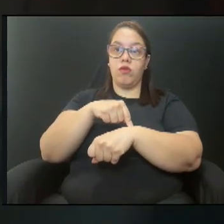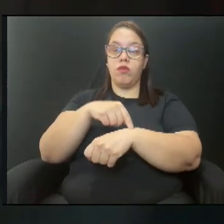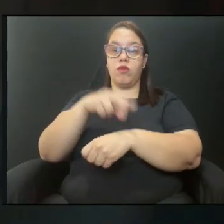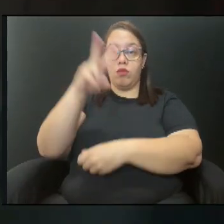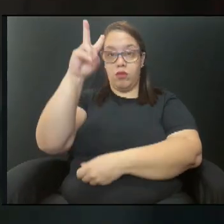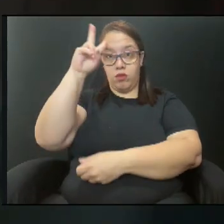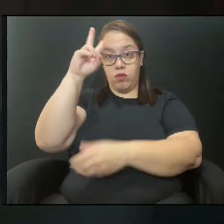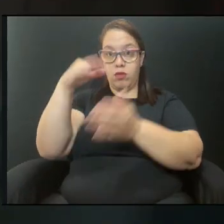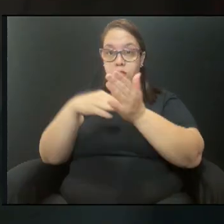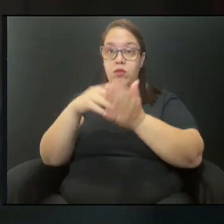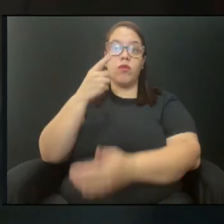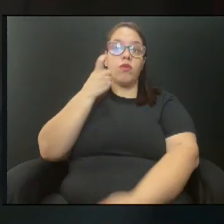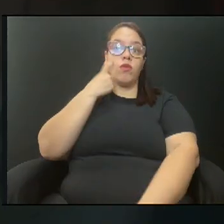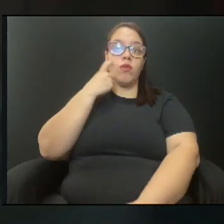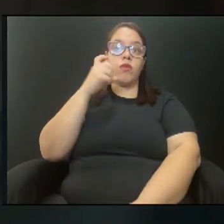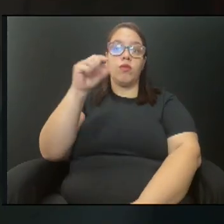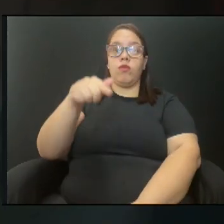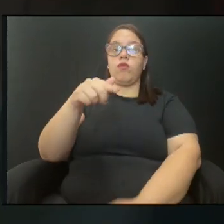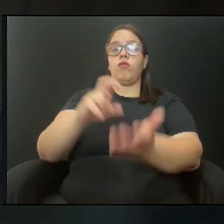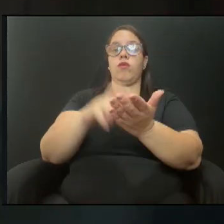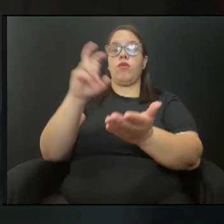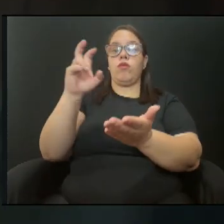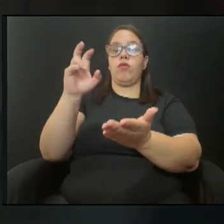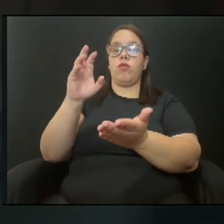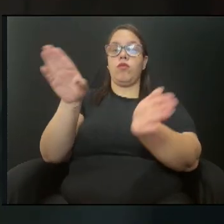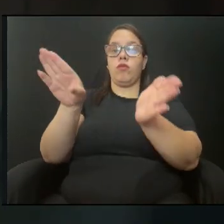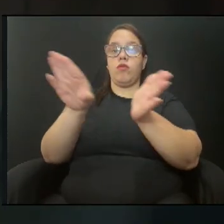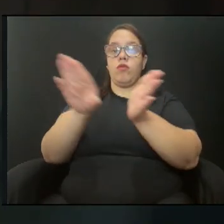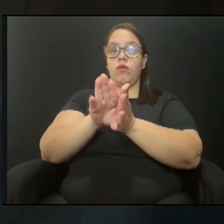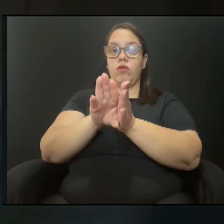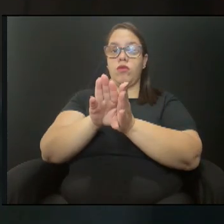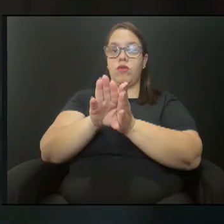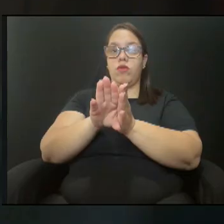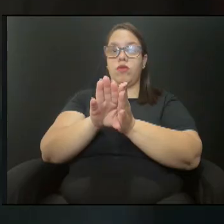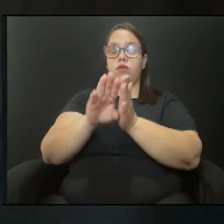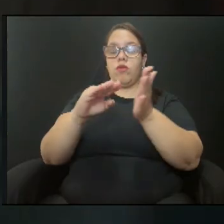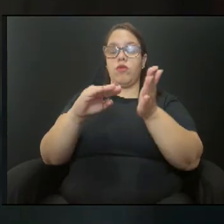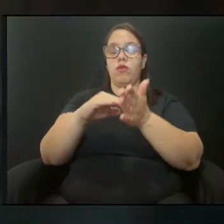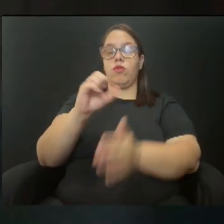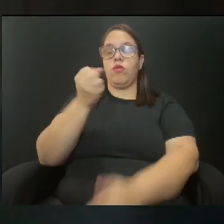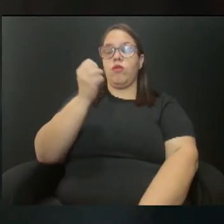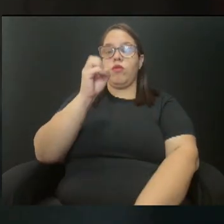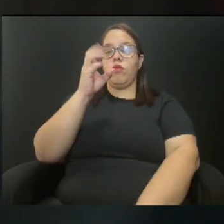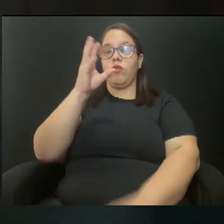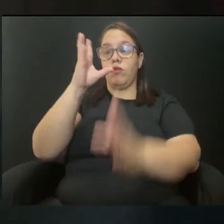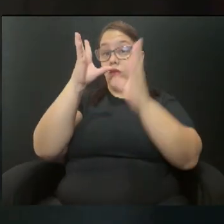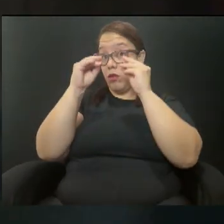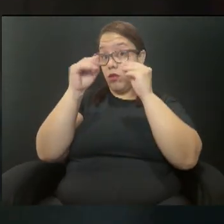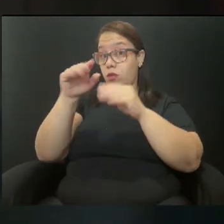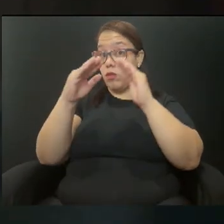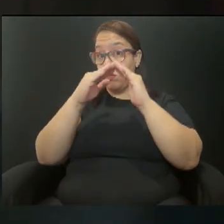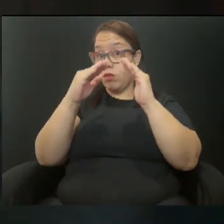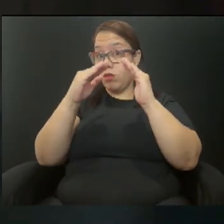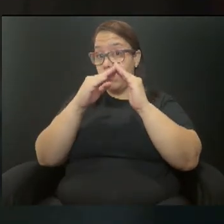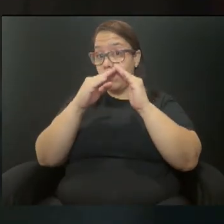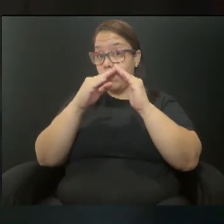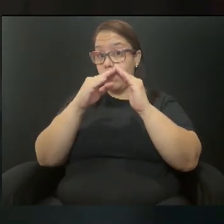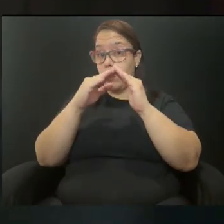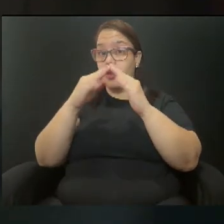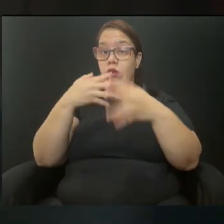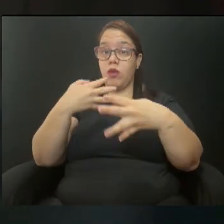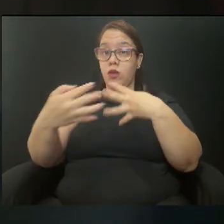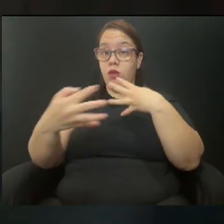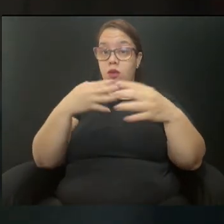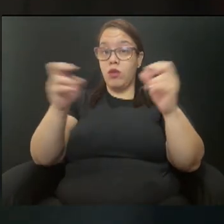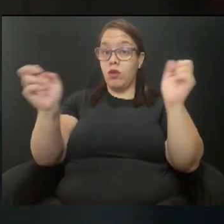das 7 horas da manhã às 8 horas da noite. E olha só, você que mora no distrito de Barão Geraldo, atenção!